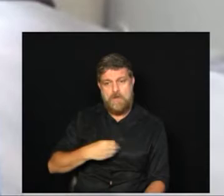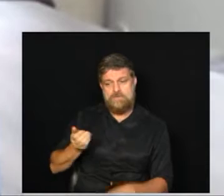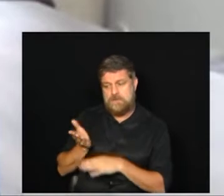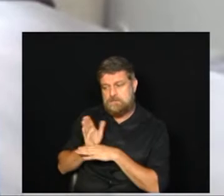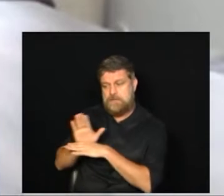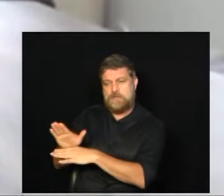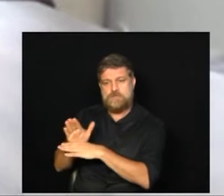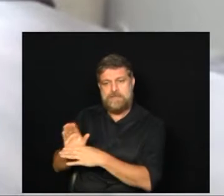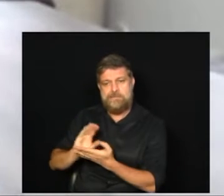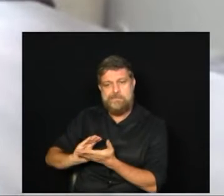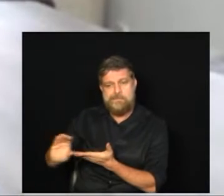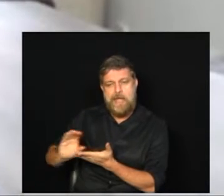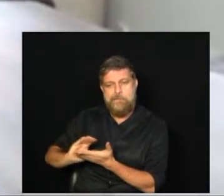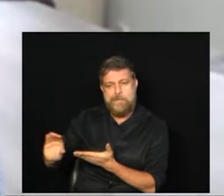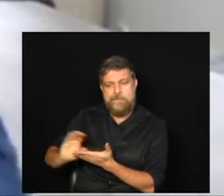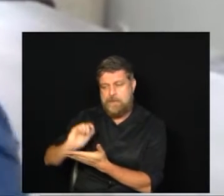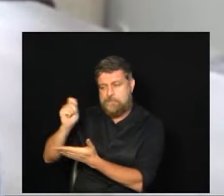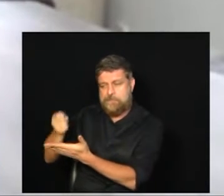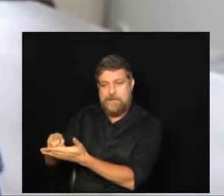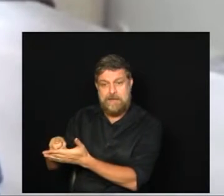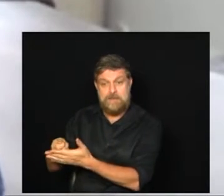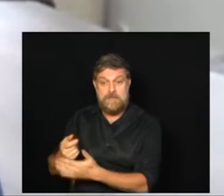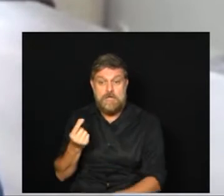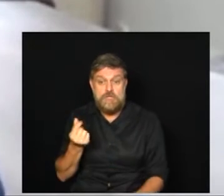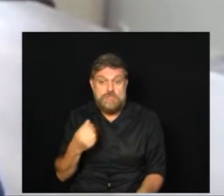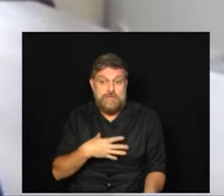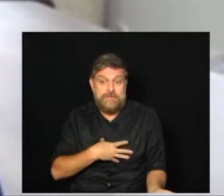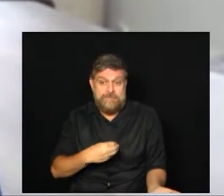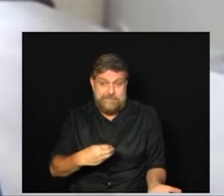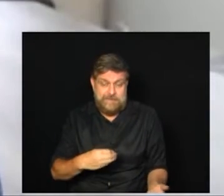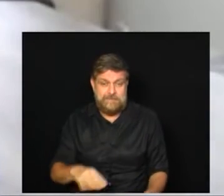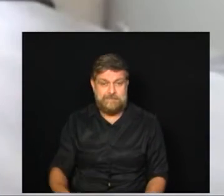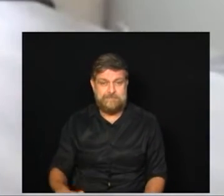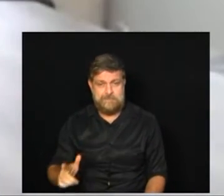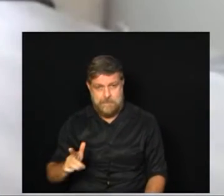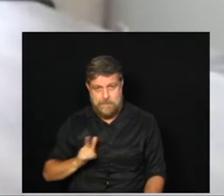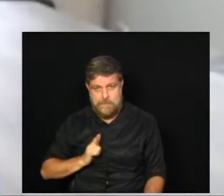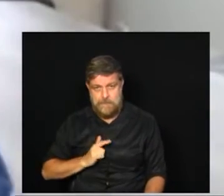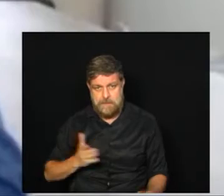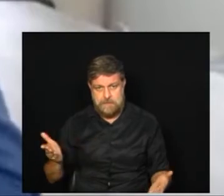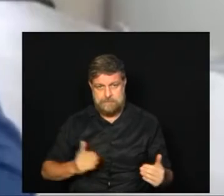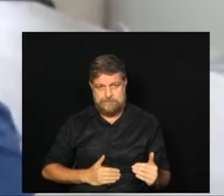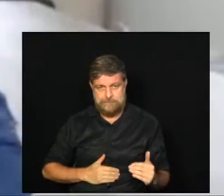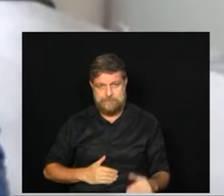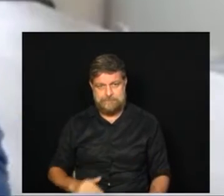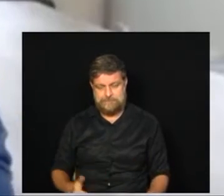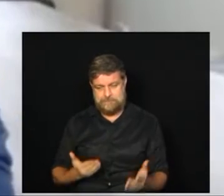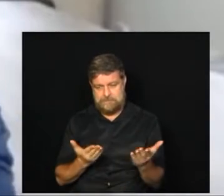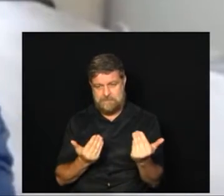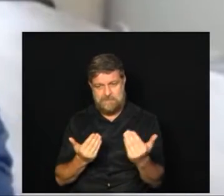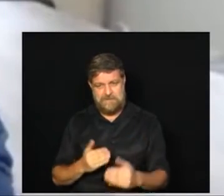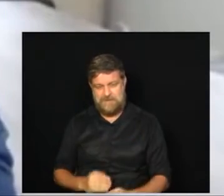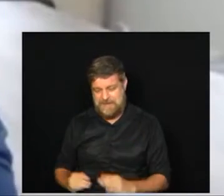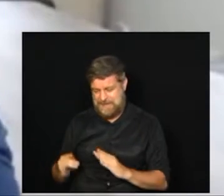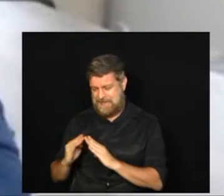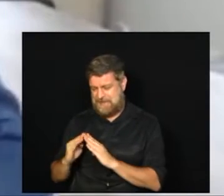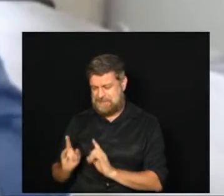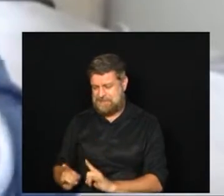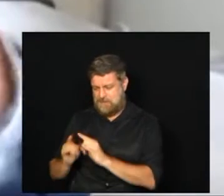mais em viagens, como você disse, às vezes uma alimentação mais rica, aproveitar os restaurantes, enfim. Como